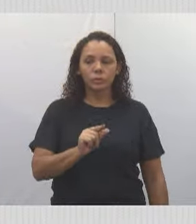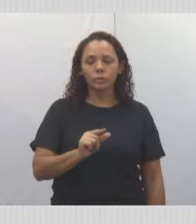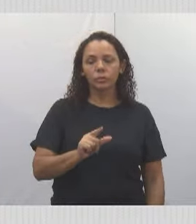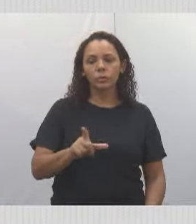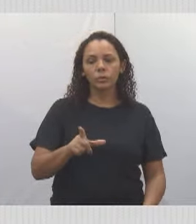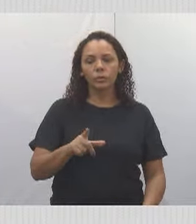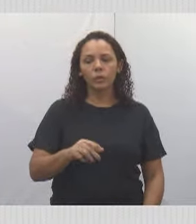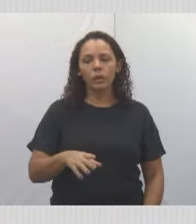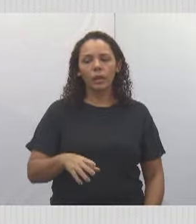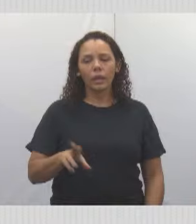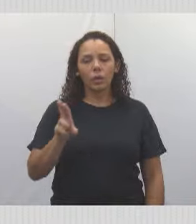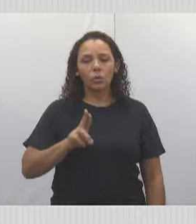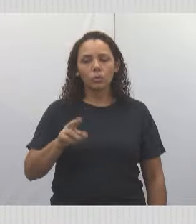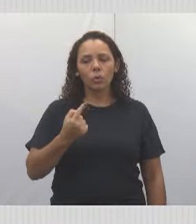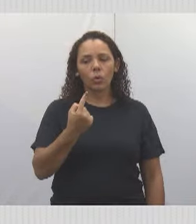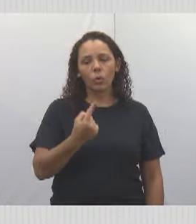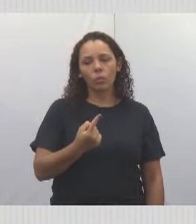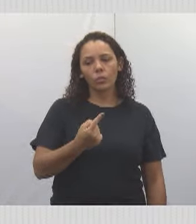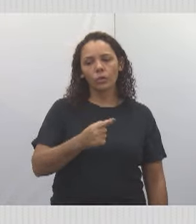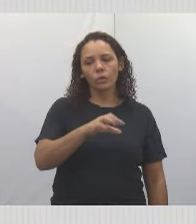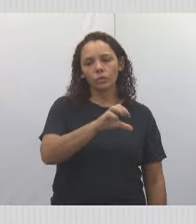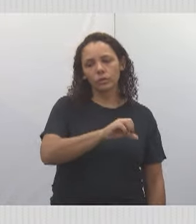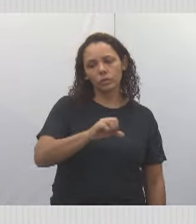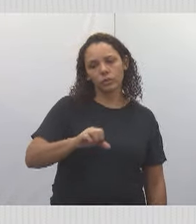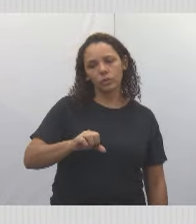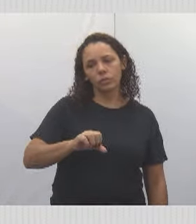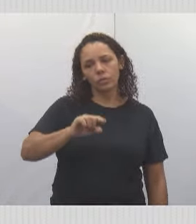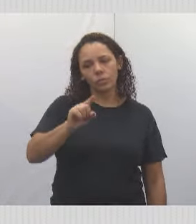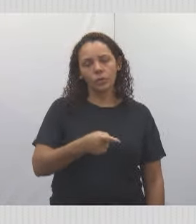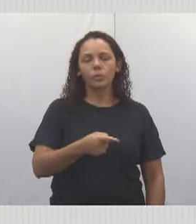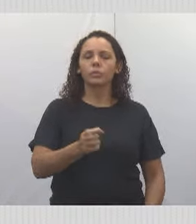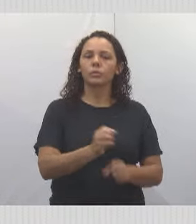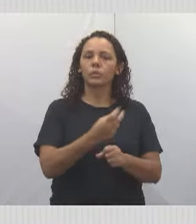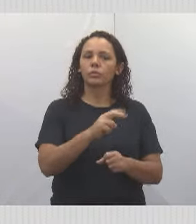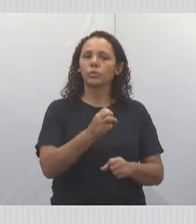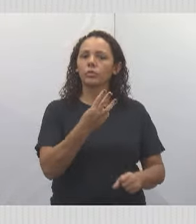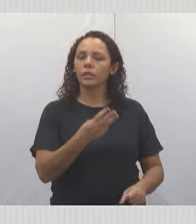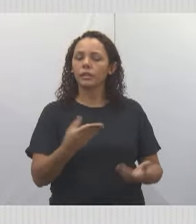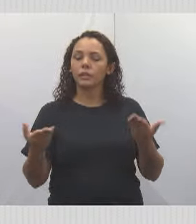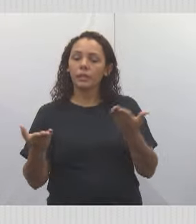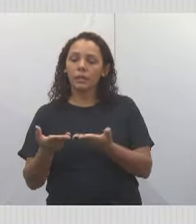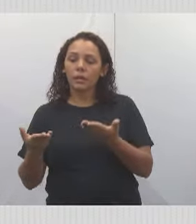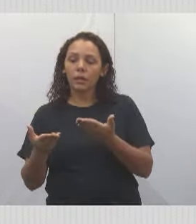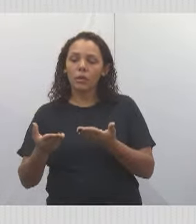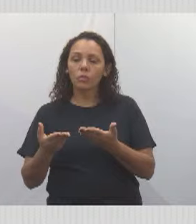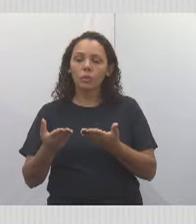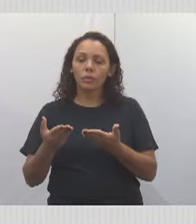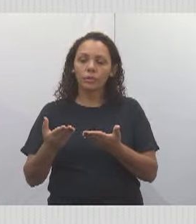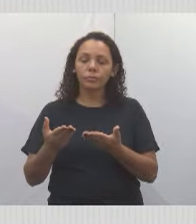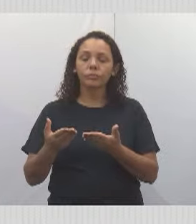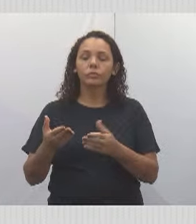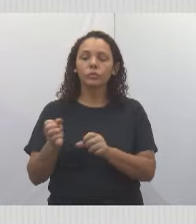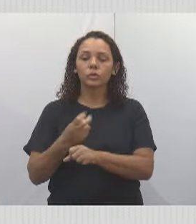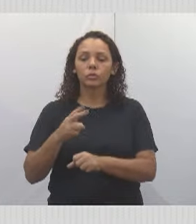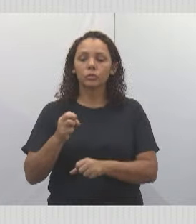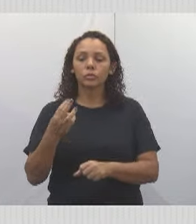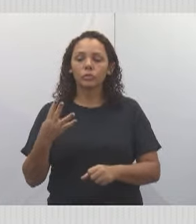gastou 1.999.000 aproximadamente em 2023 e agora no segundo quadrimestre de